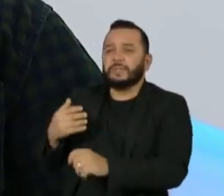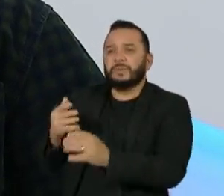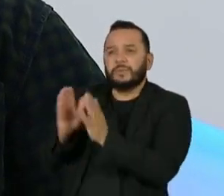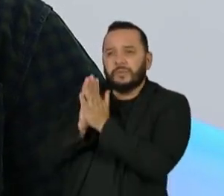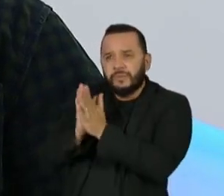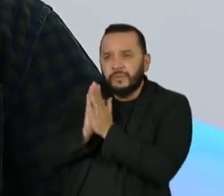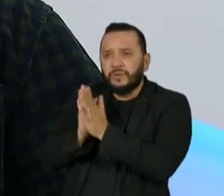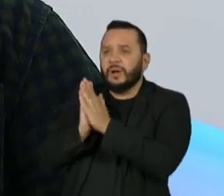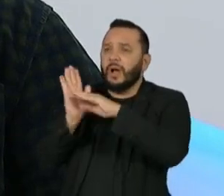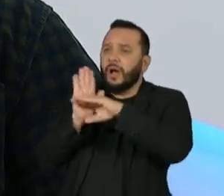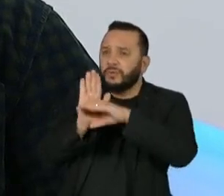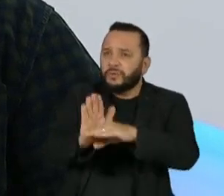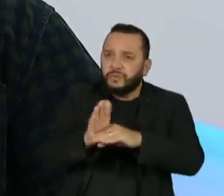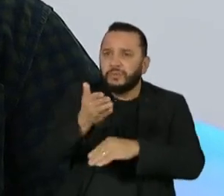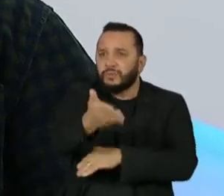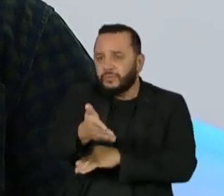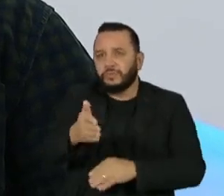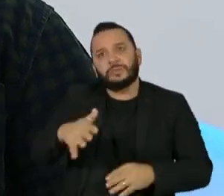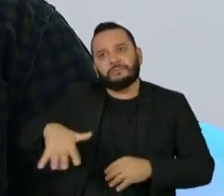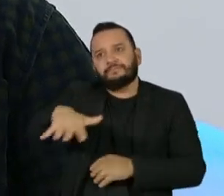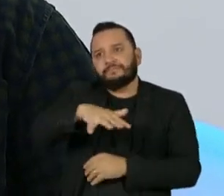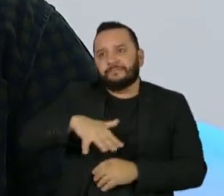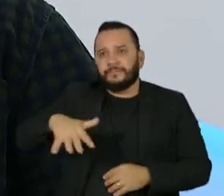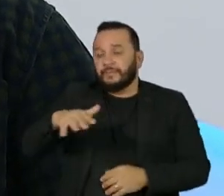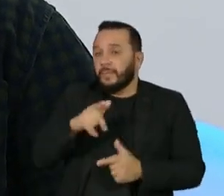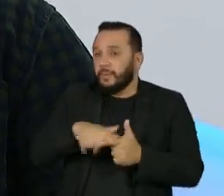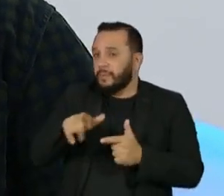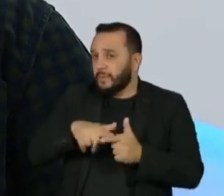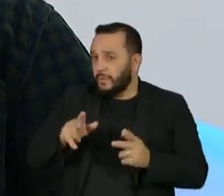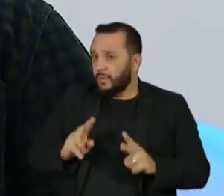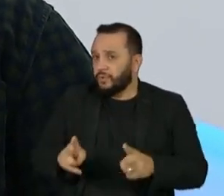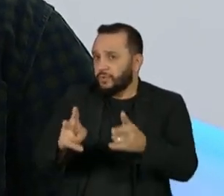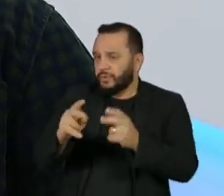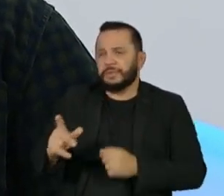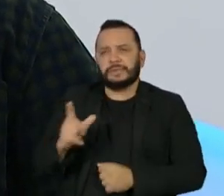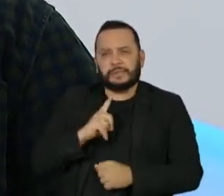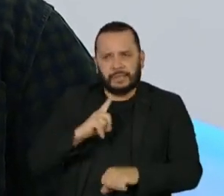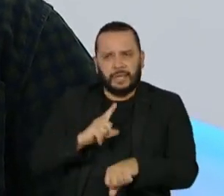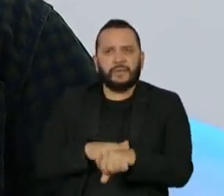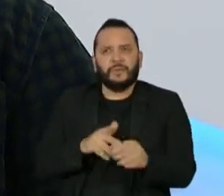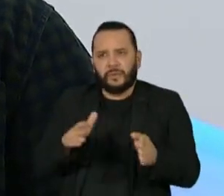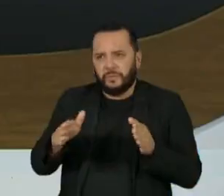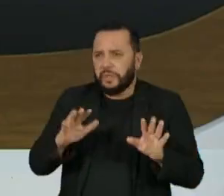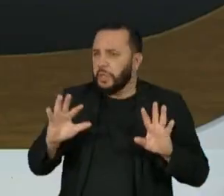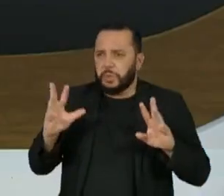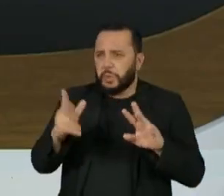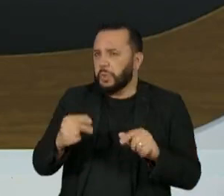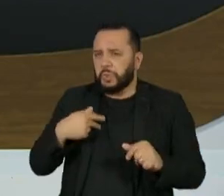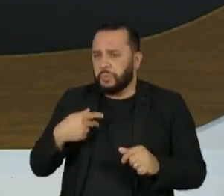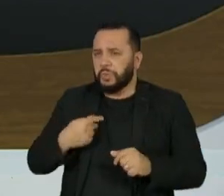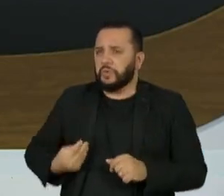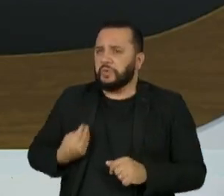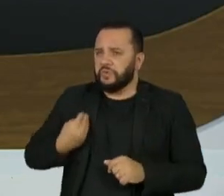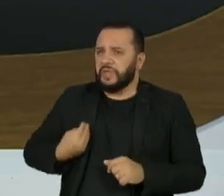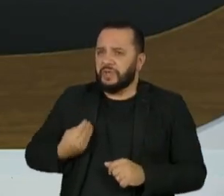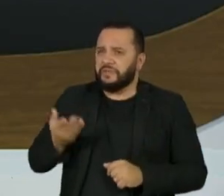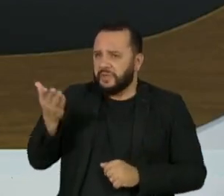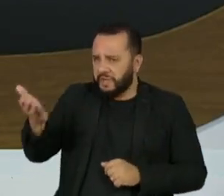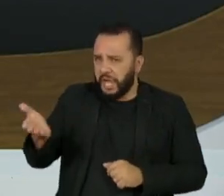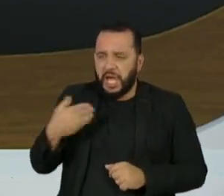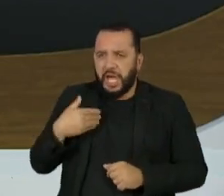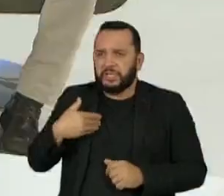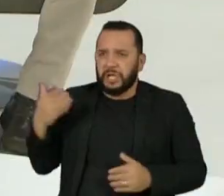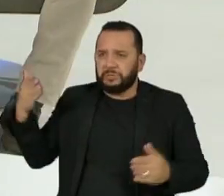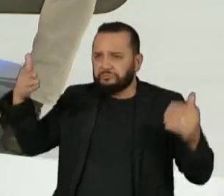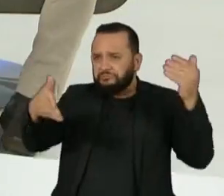infelizmente a coisa continua teve aquele momento onde todas as forças do Estado tiveram presente né